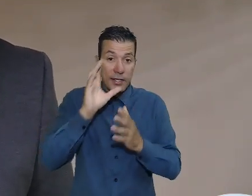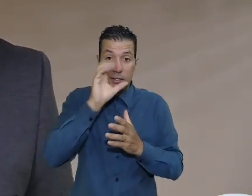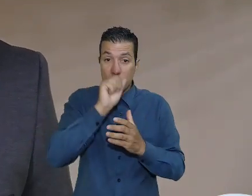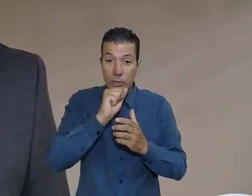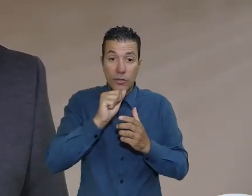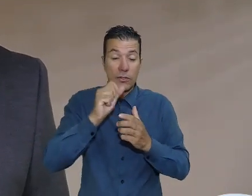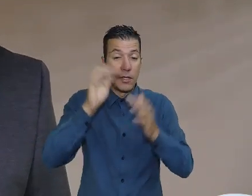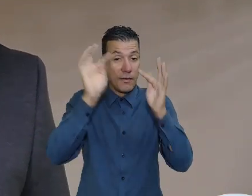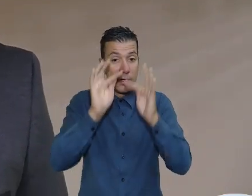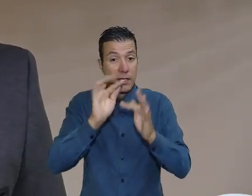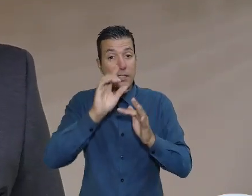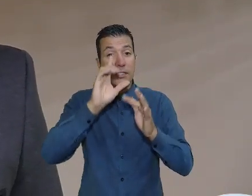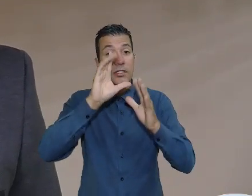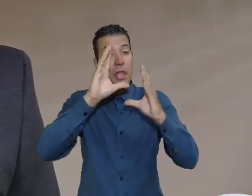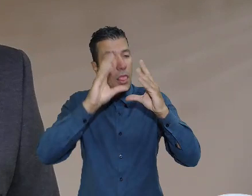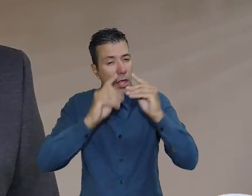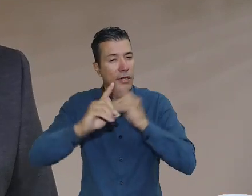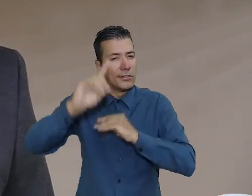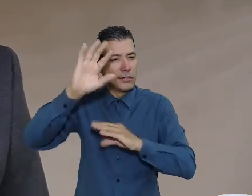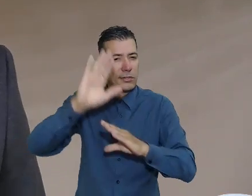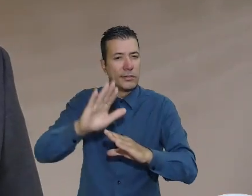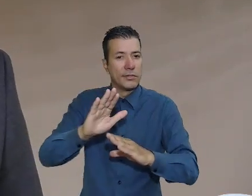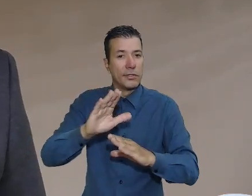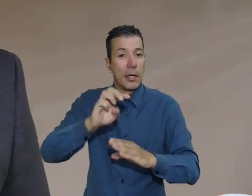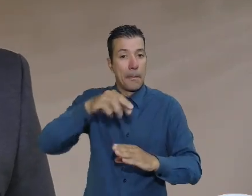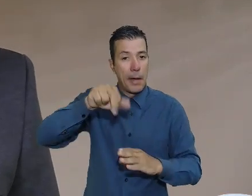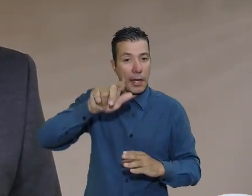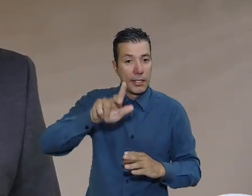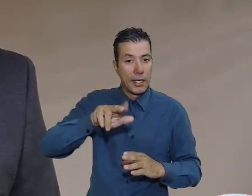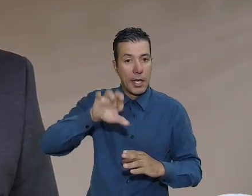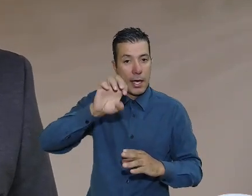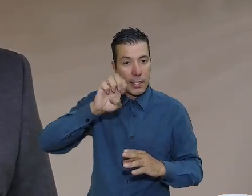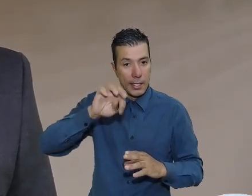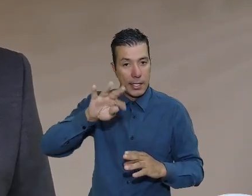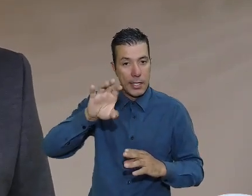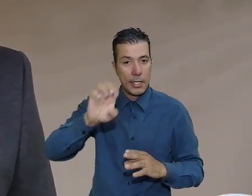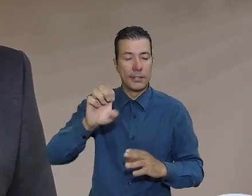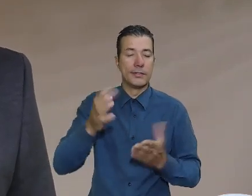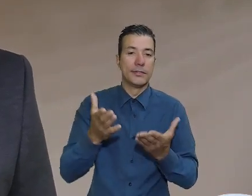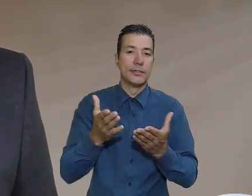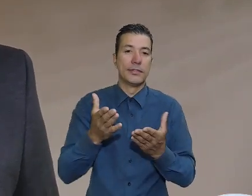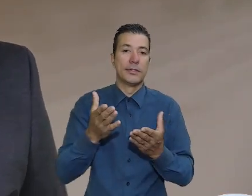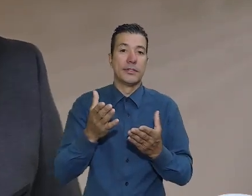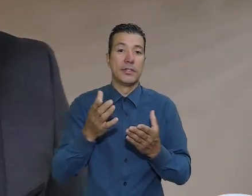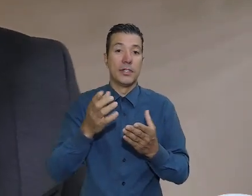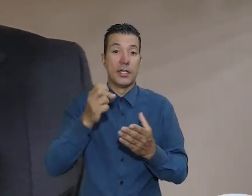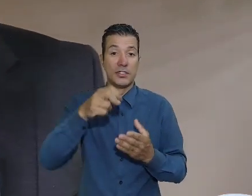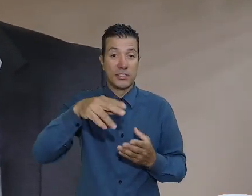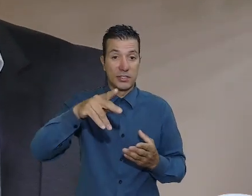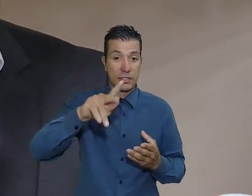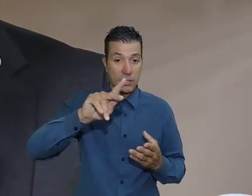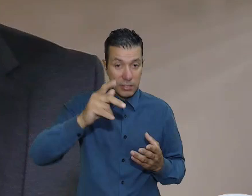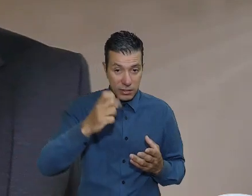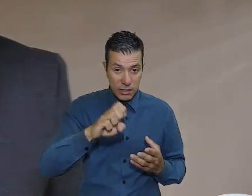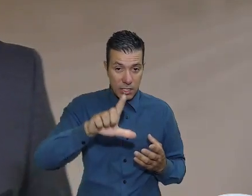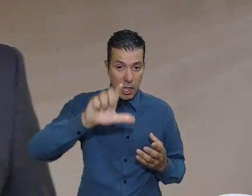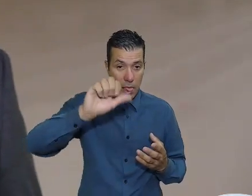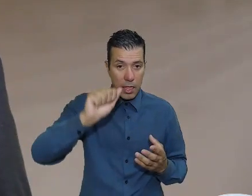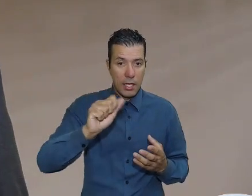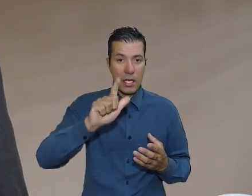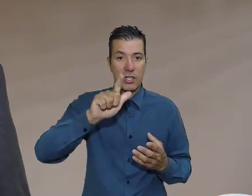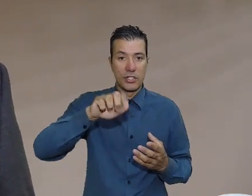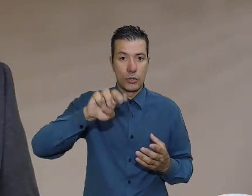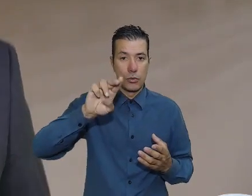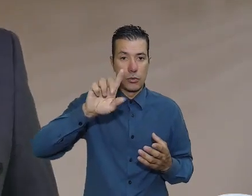Célia Rios, Margarete Alvarenda, Antônio de Jesus, Sheila Cristina,